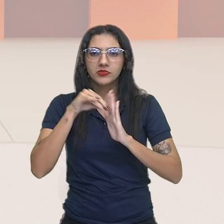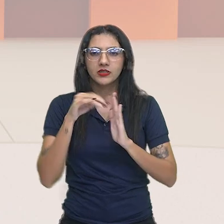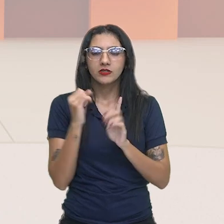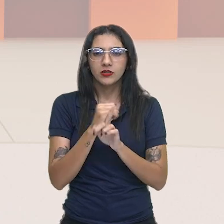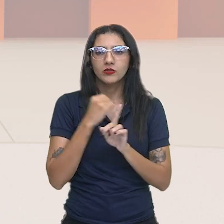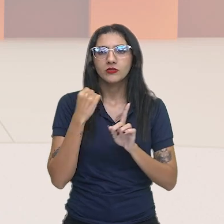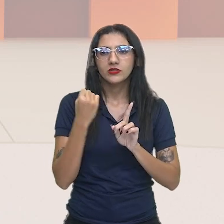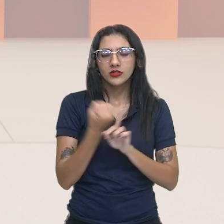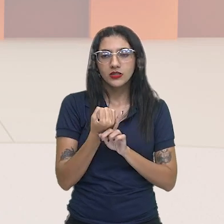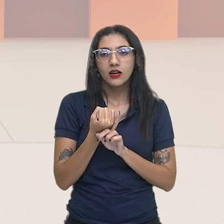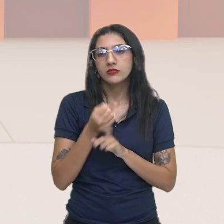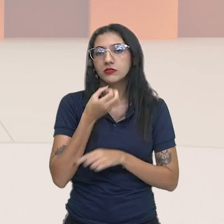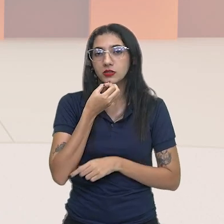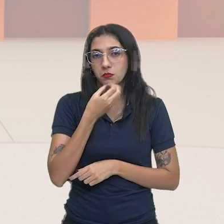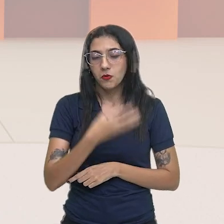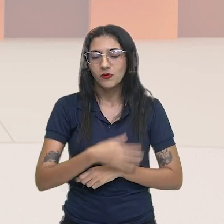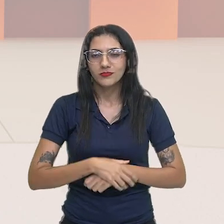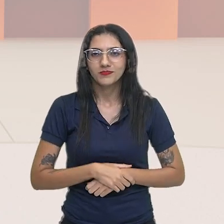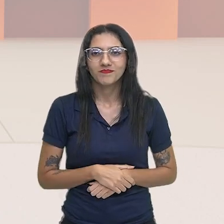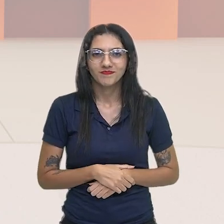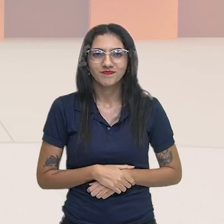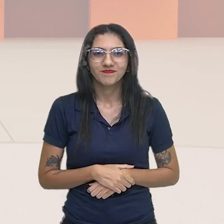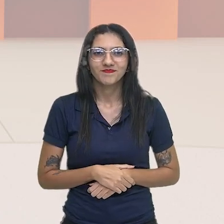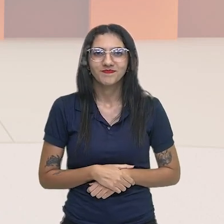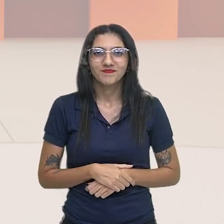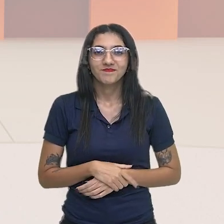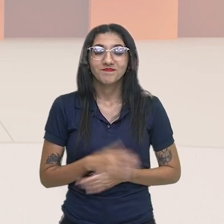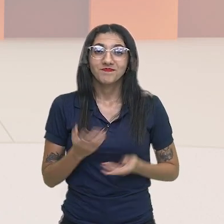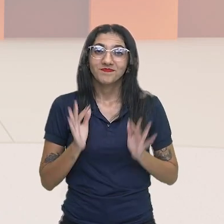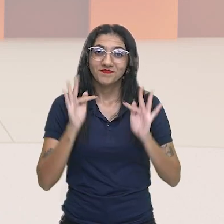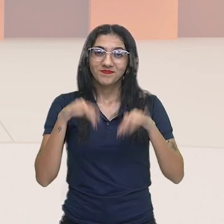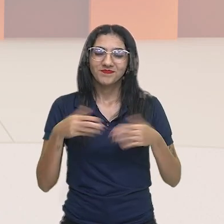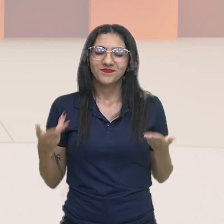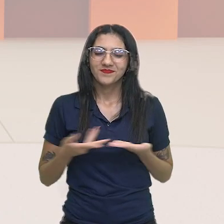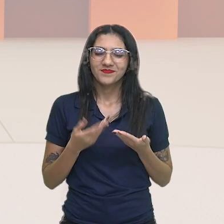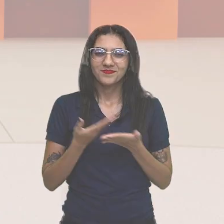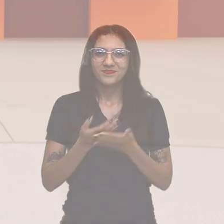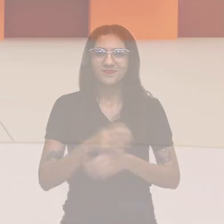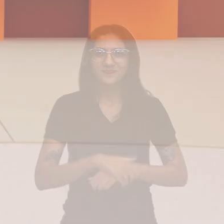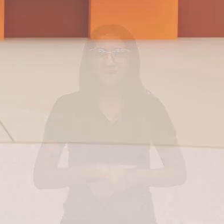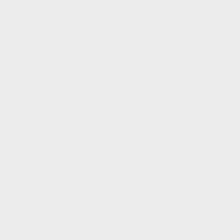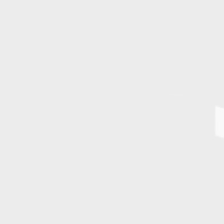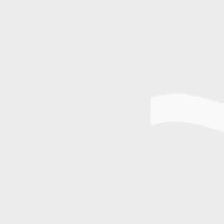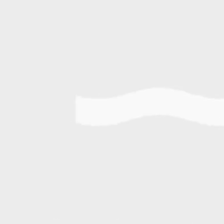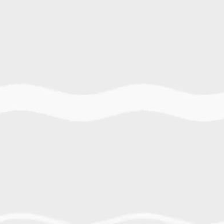que seja digna para todos. Muito bem, a gente fica por aqui e até uma próxima aula.